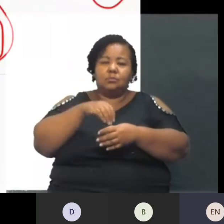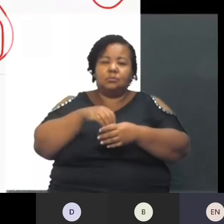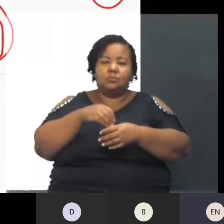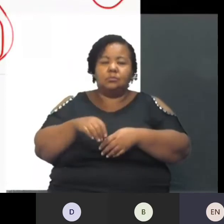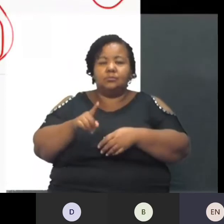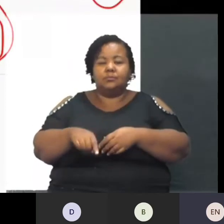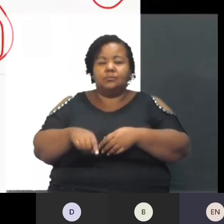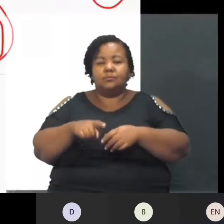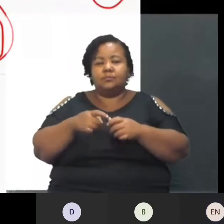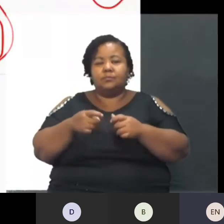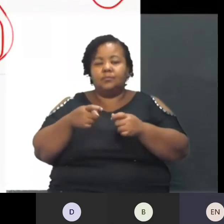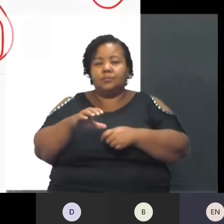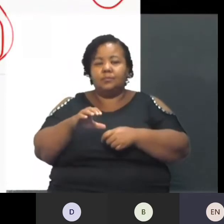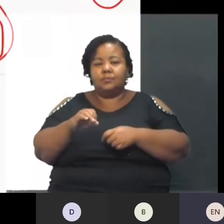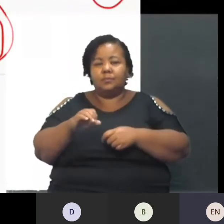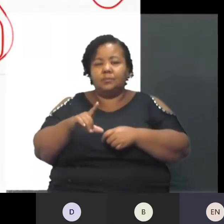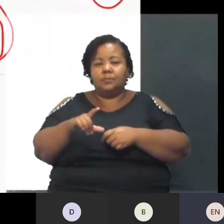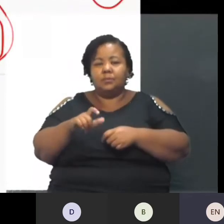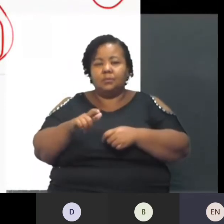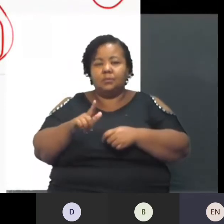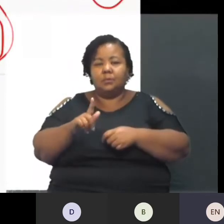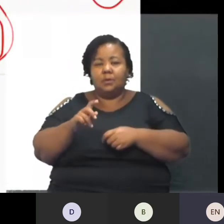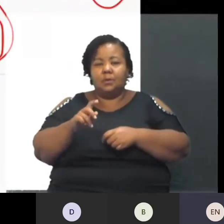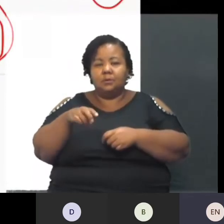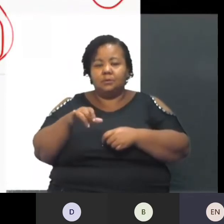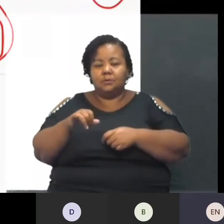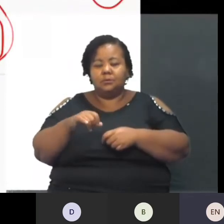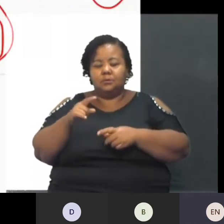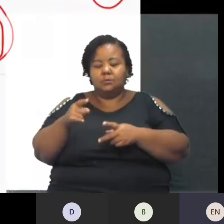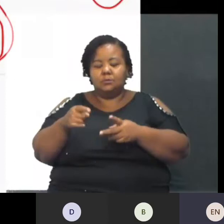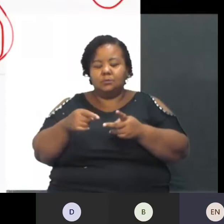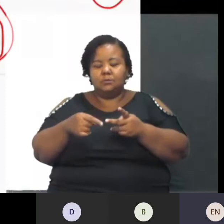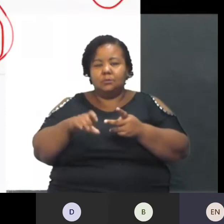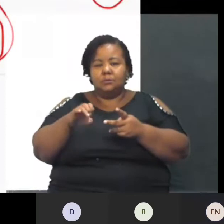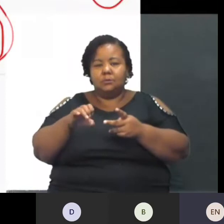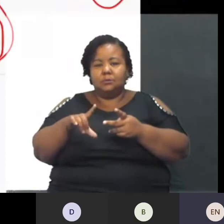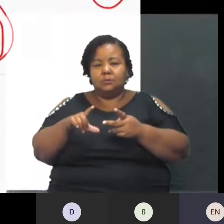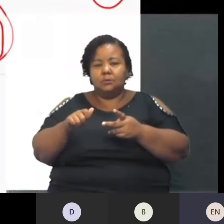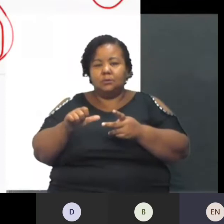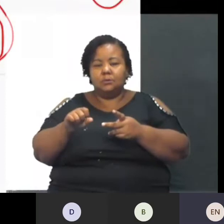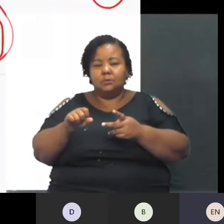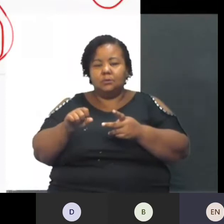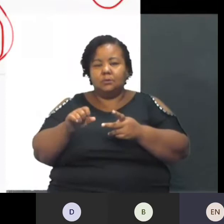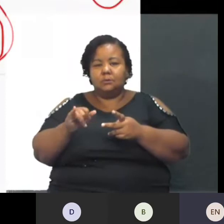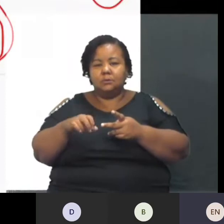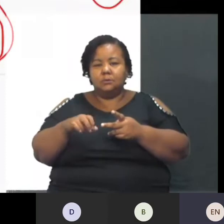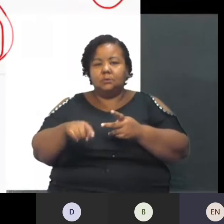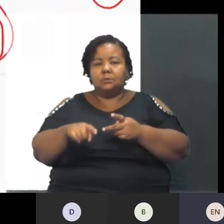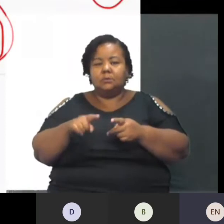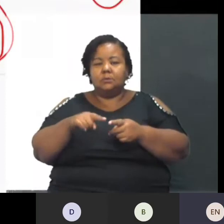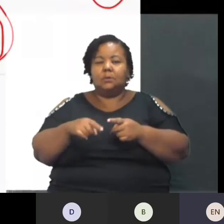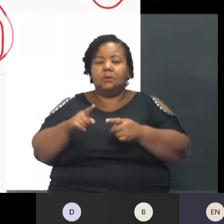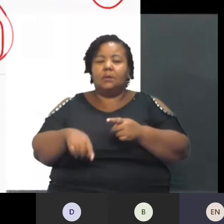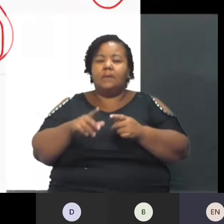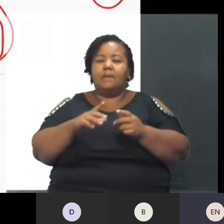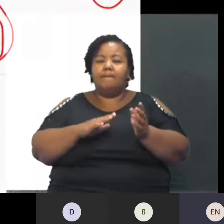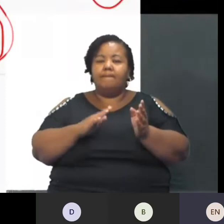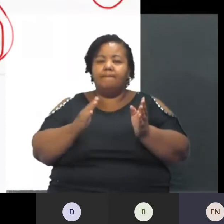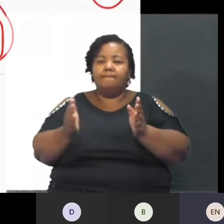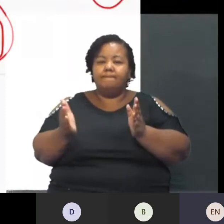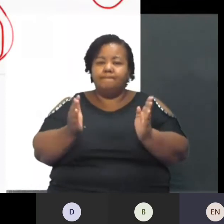e elastina. Então, o pericôndrio, ele é uma matriz, ele é uma bainha de